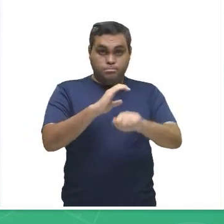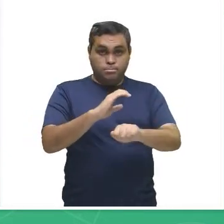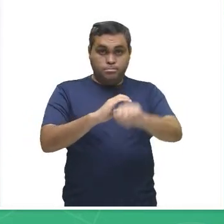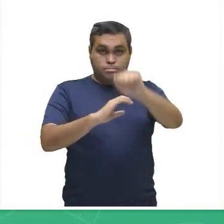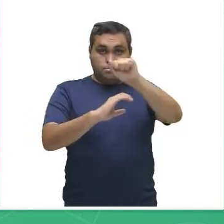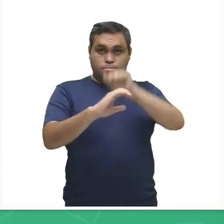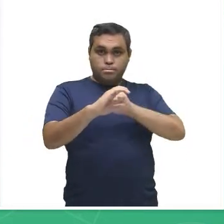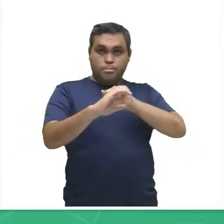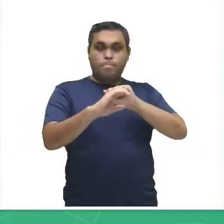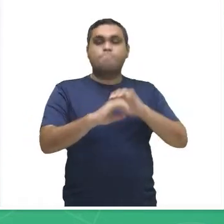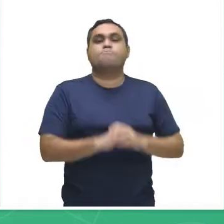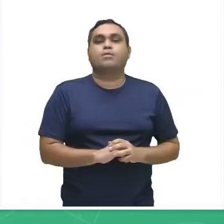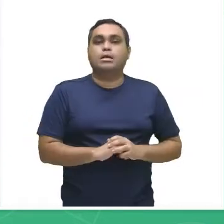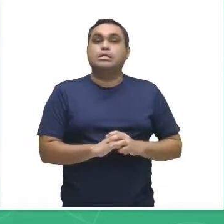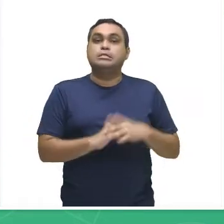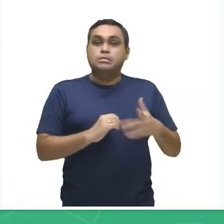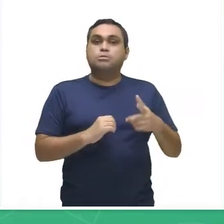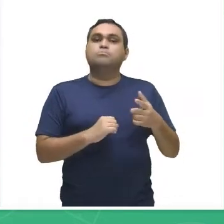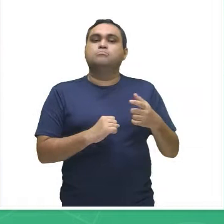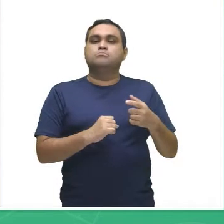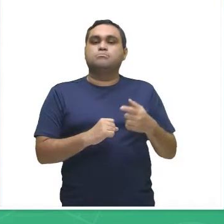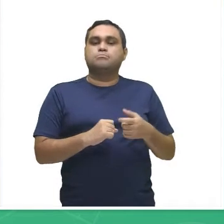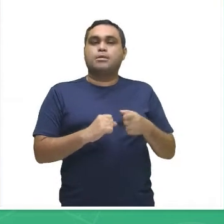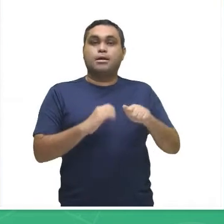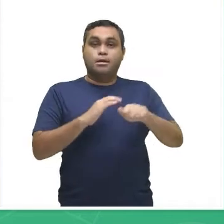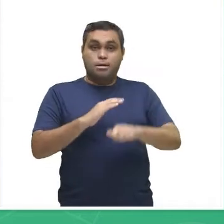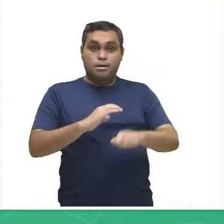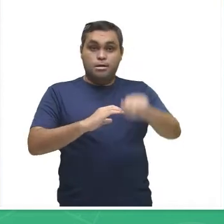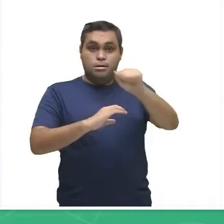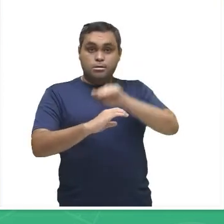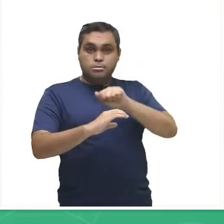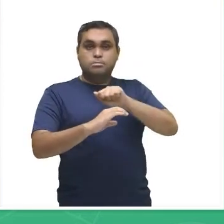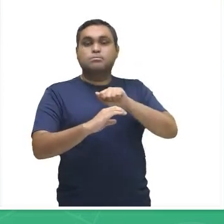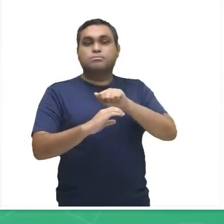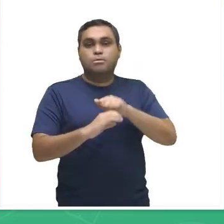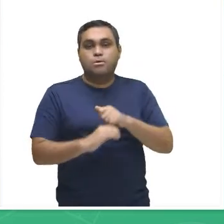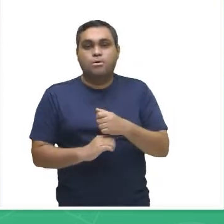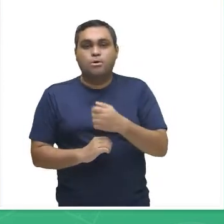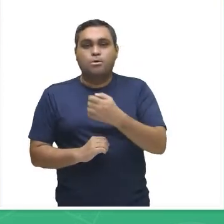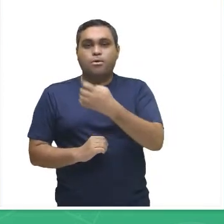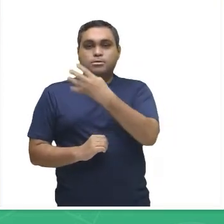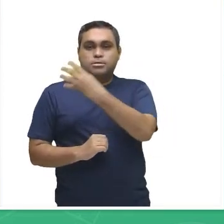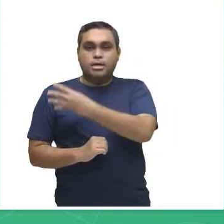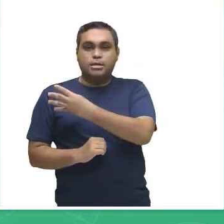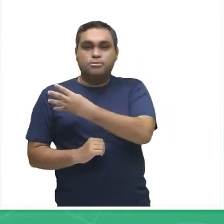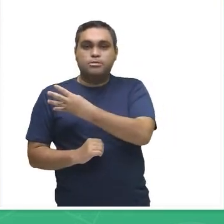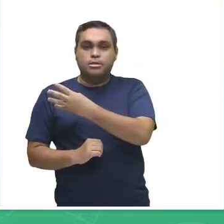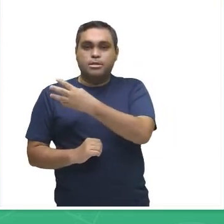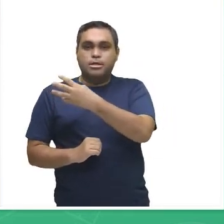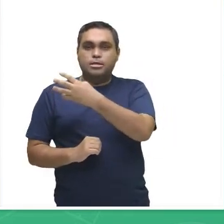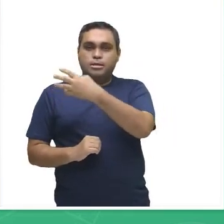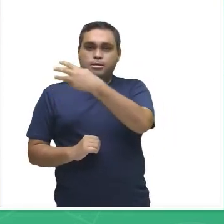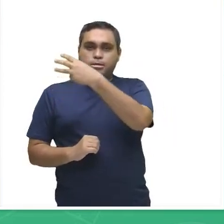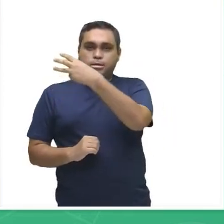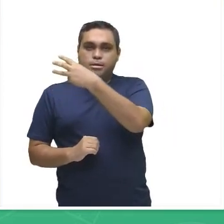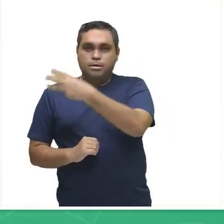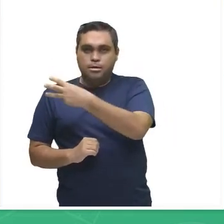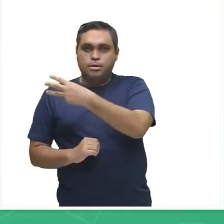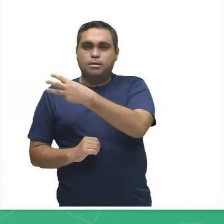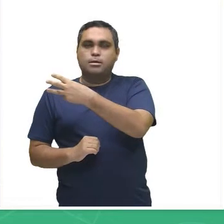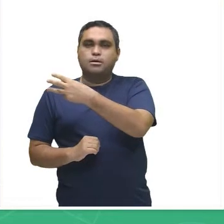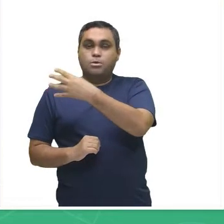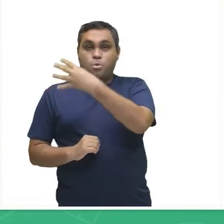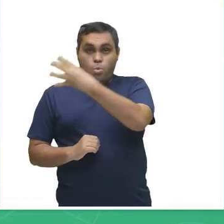vendo aí dessa forma, e a principal causa dessa guerra vai ser a disputa entre gregos e persas pelo controle